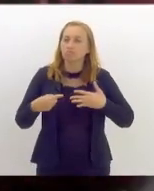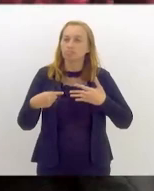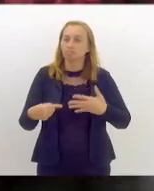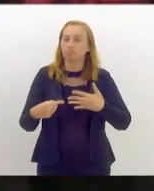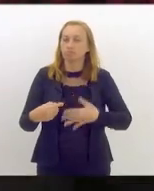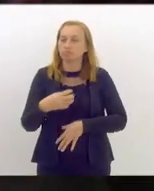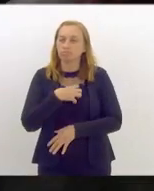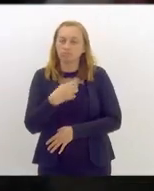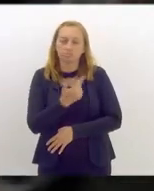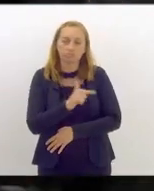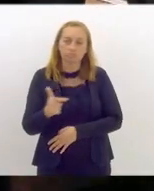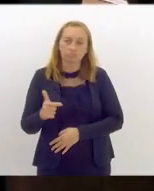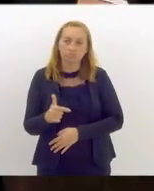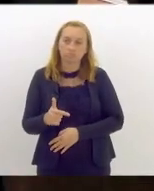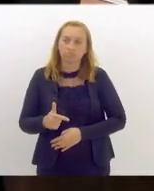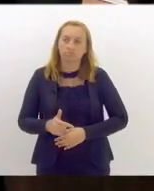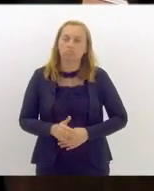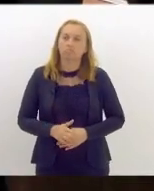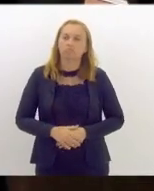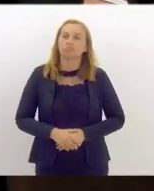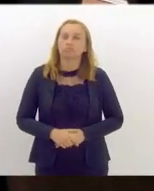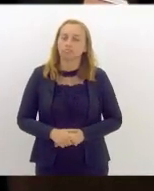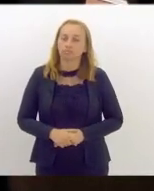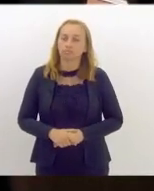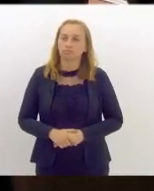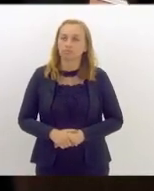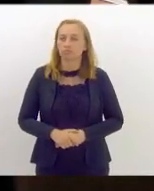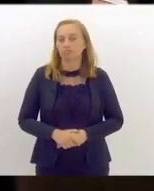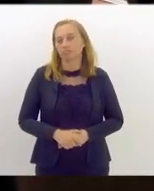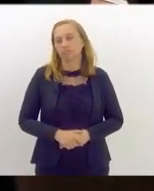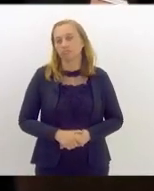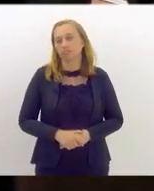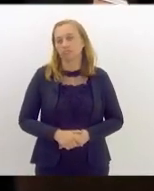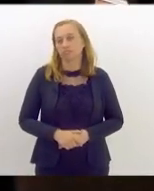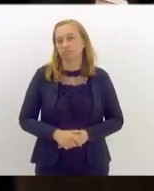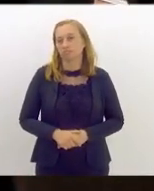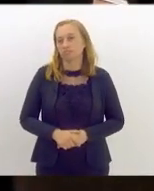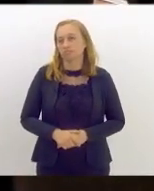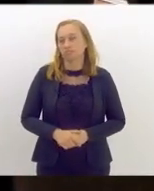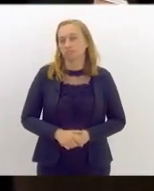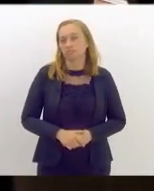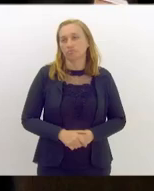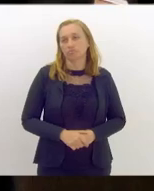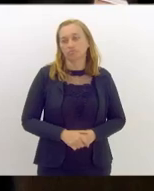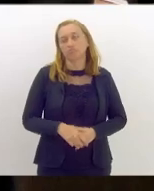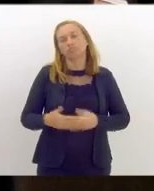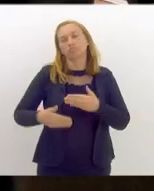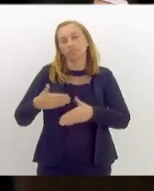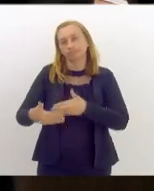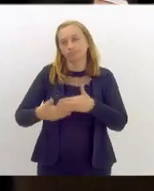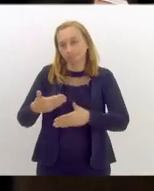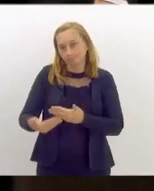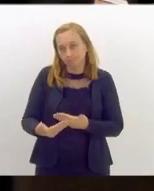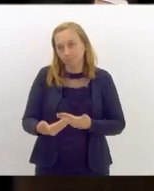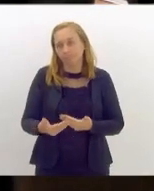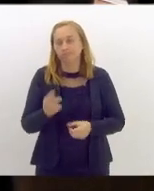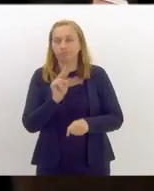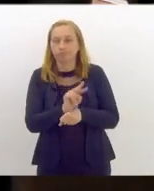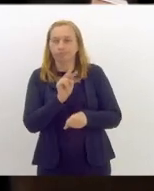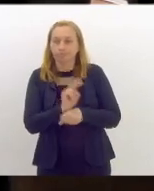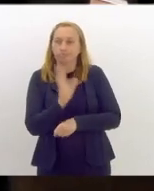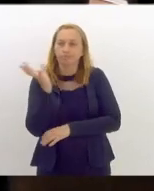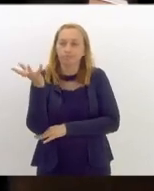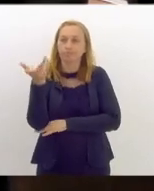sentido destoar de uma maneira tão Evidente e Clara assim de um processo que seria de Proteção